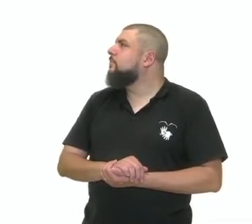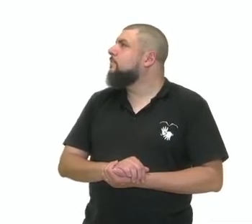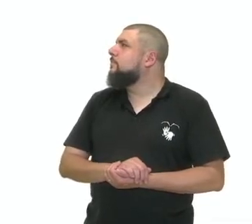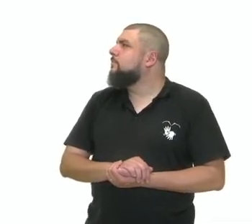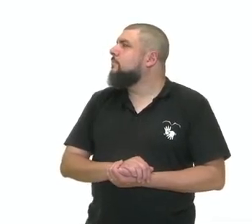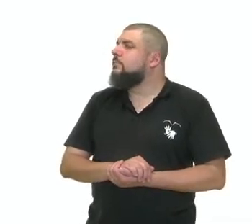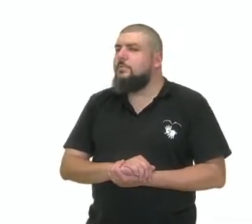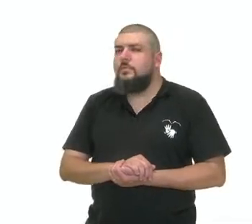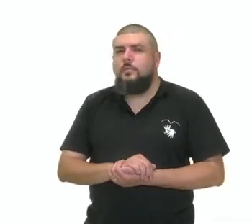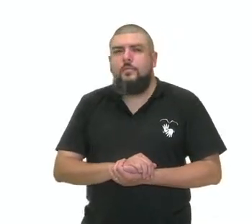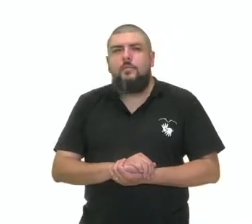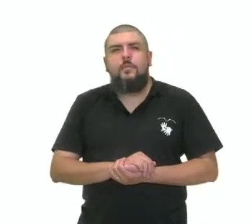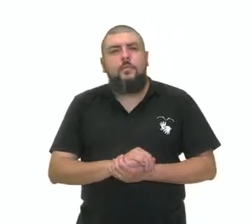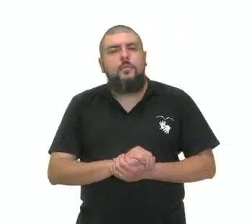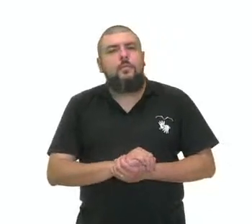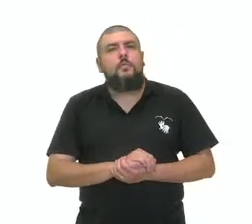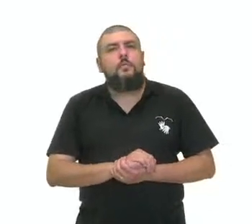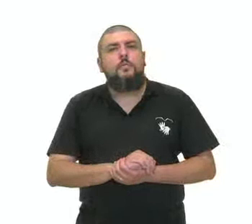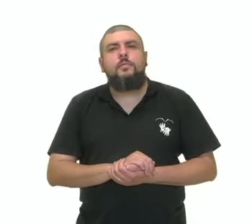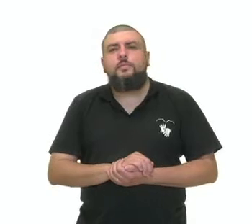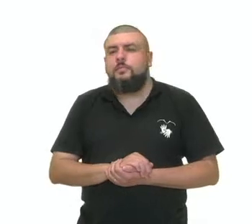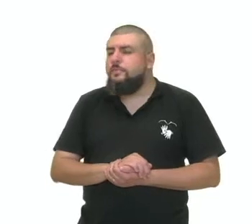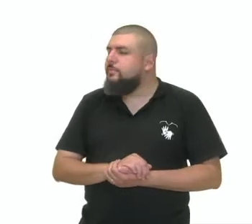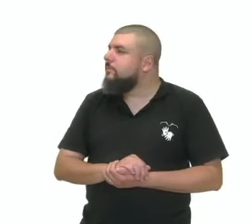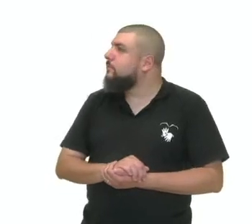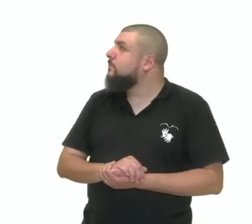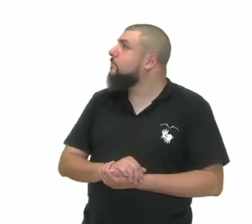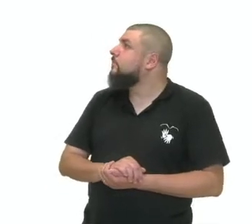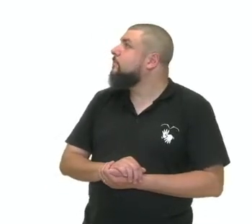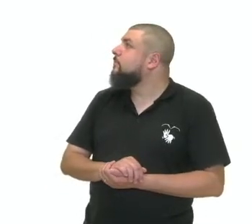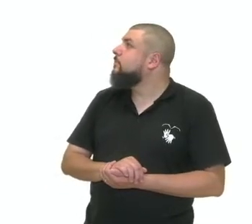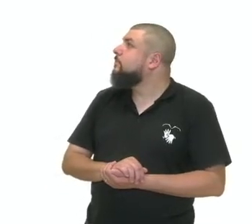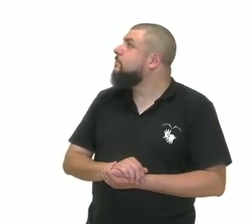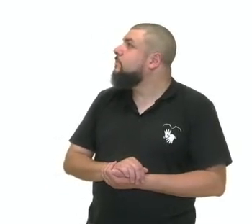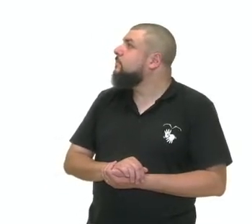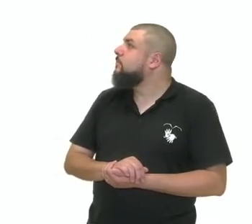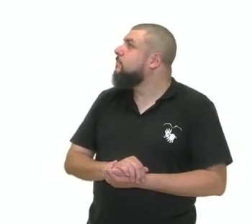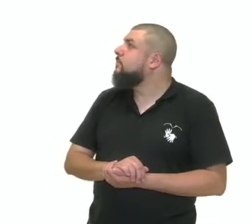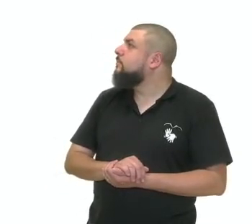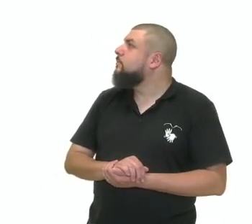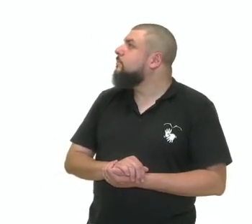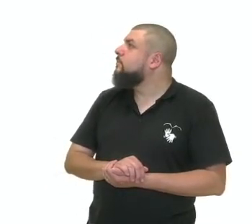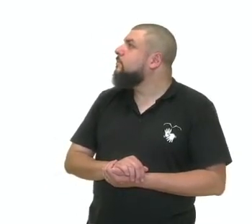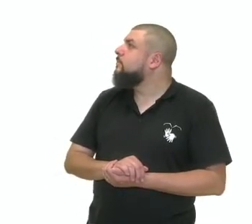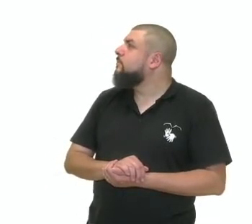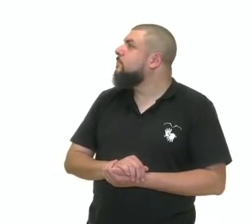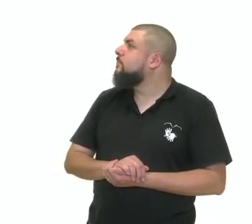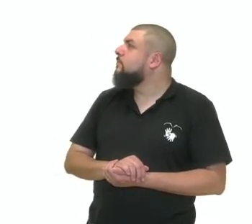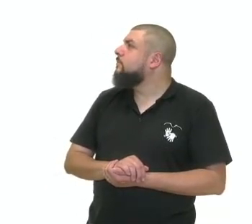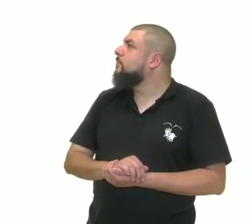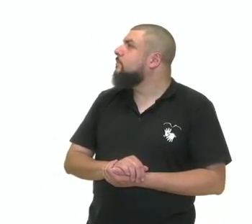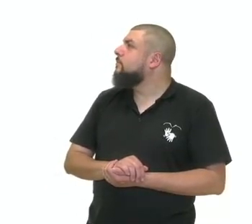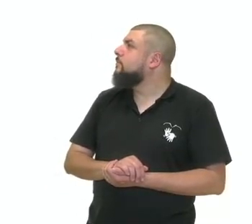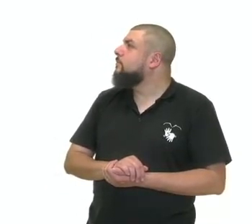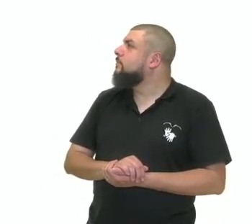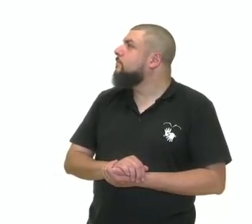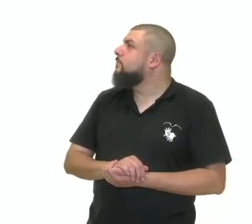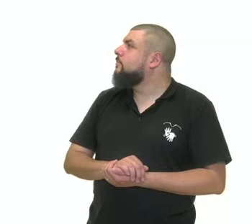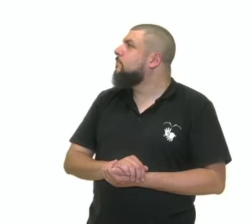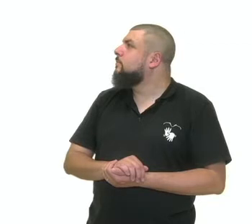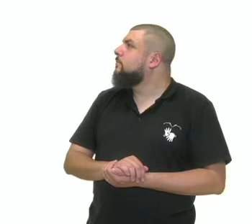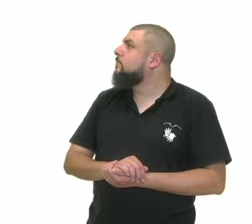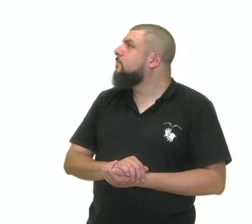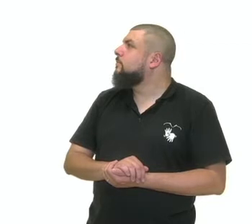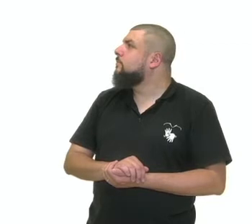vocês podem observar ali. Além disso, conta com a representação de um ramo do emblemático pinheiro